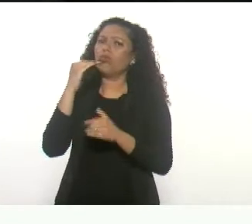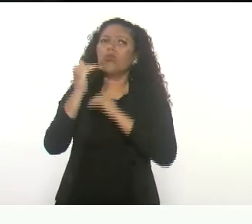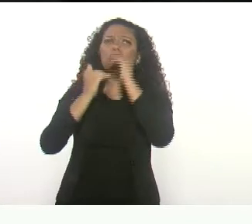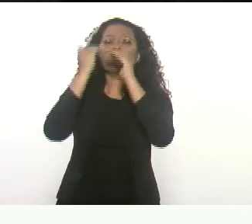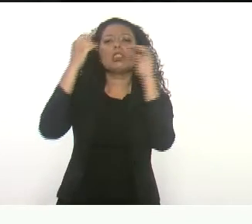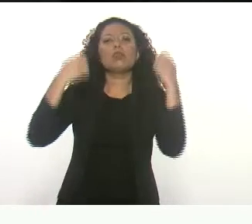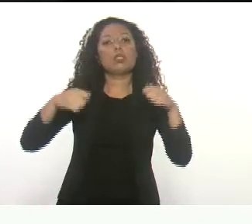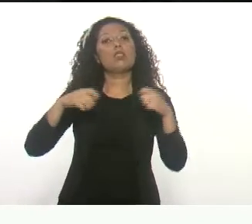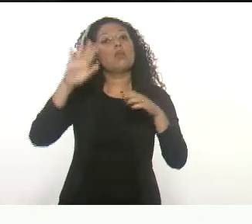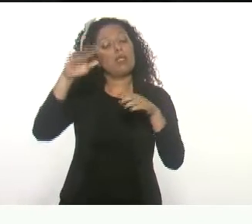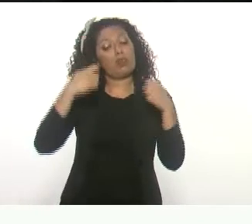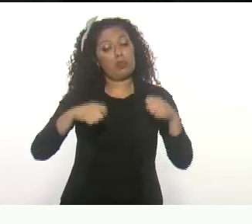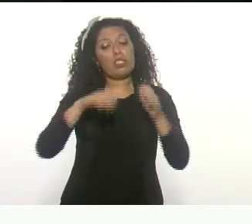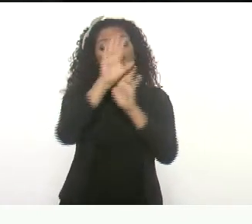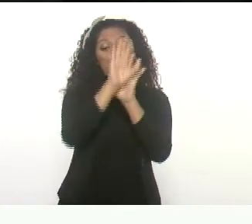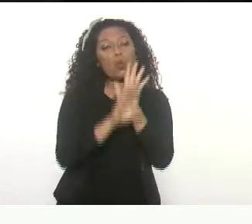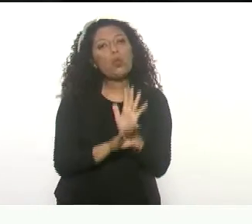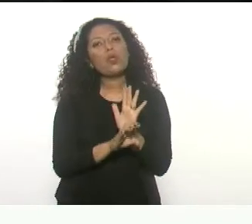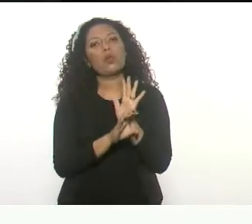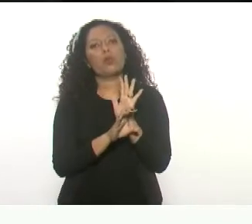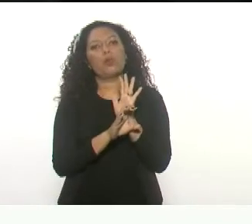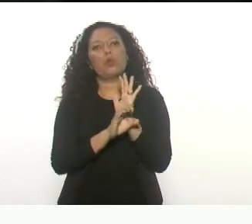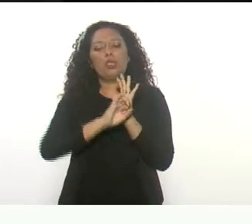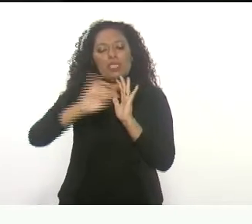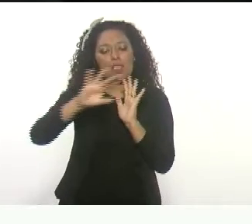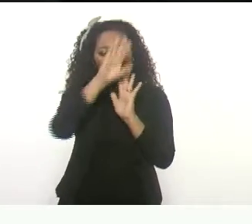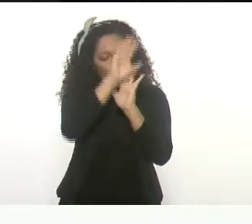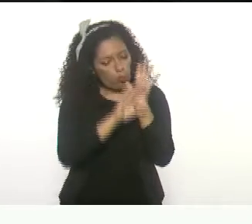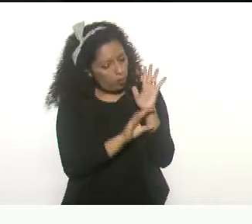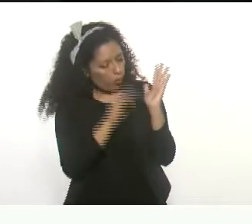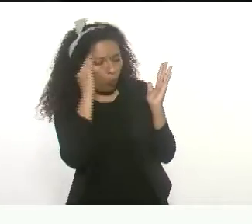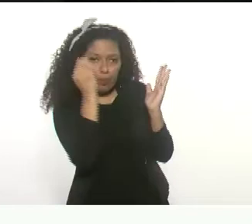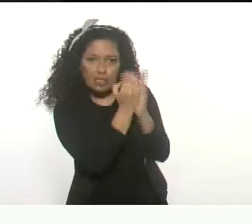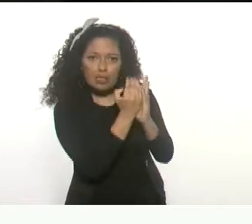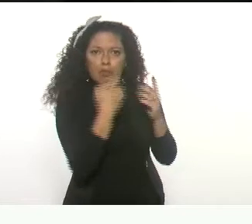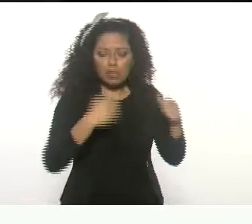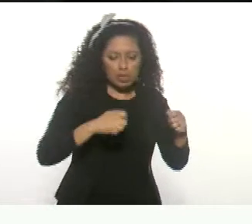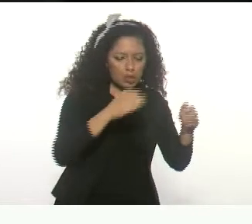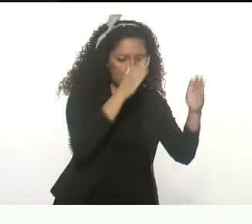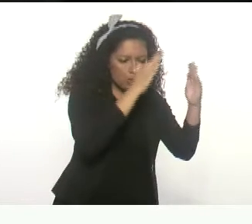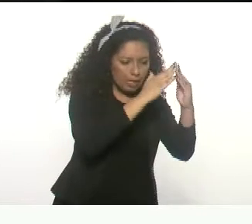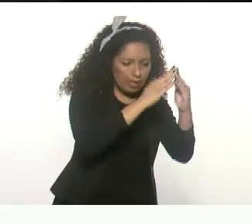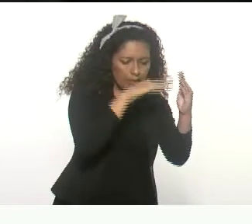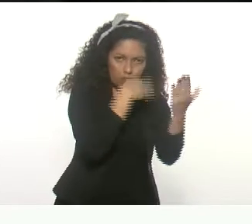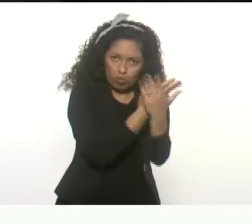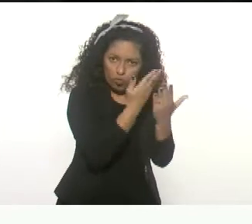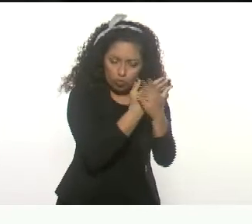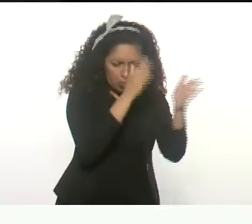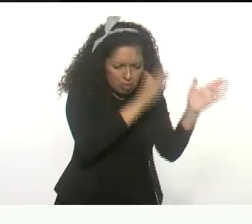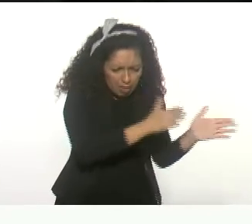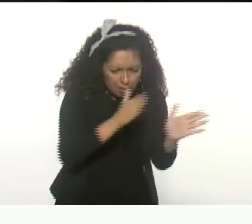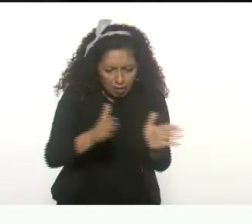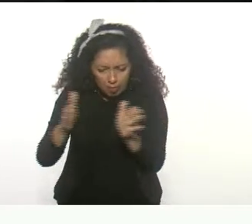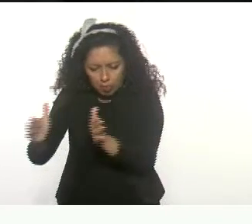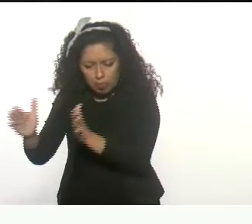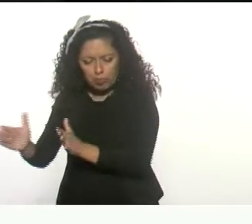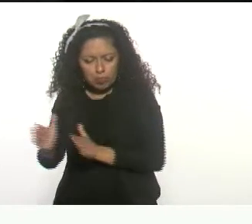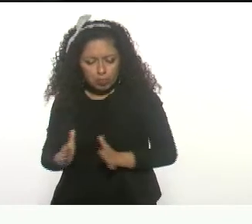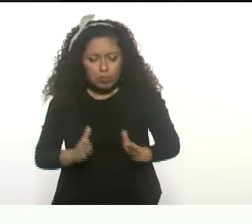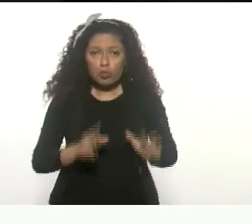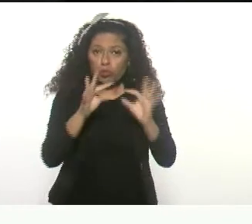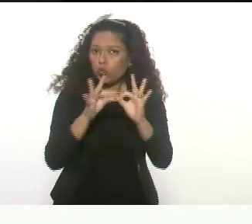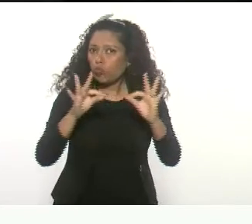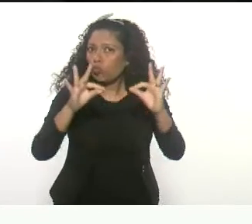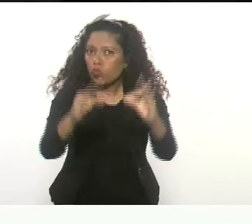condição do currículo acontecer. Precisa ter uma estrutura condizente com o currículo, com a grade de horário, né, com o que está a grade